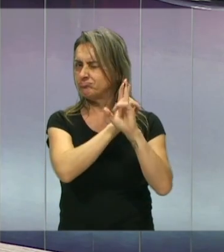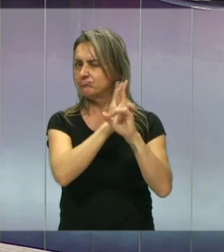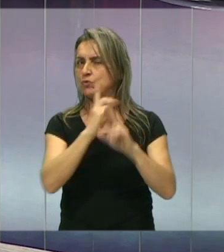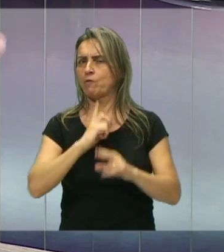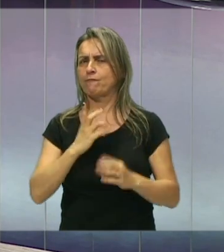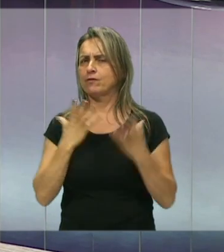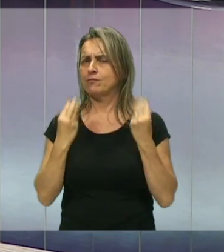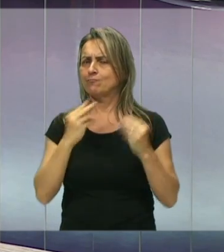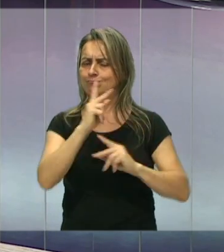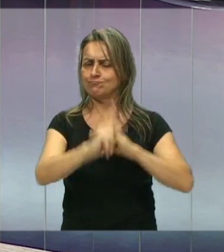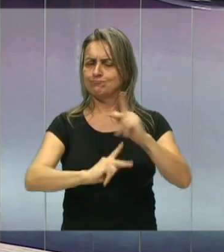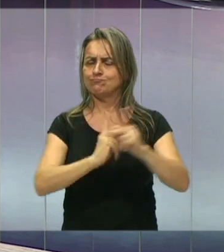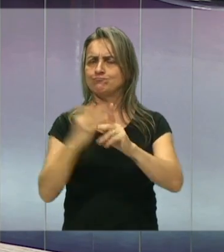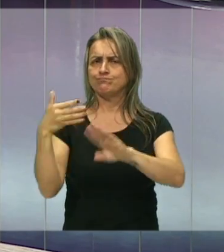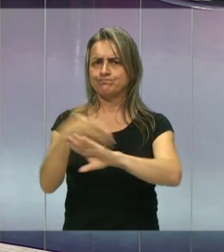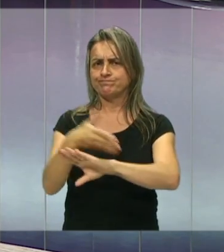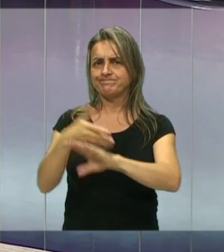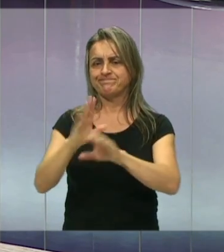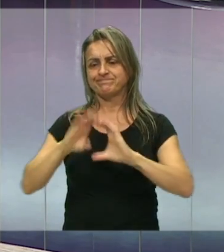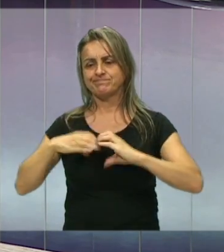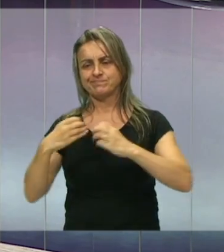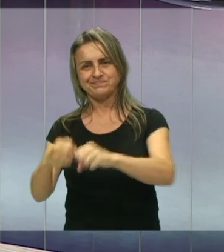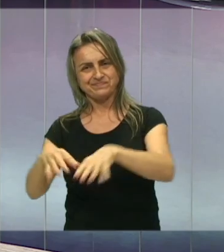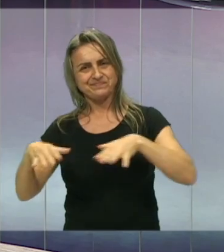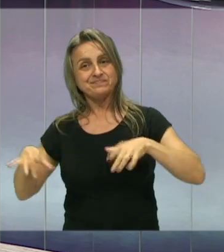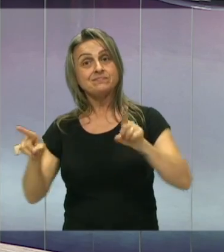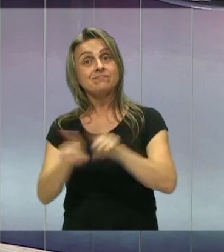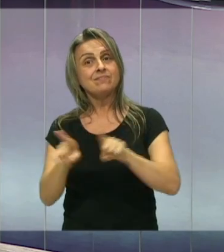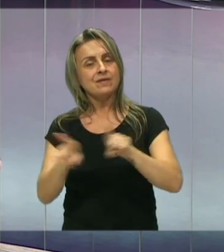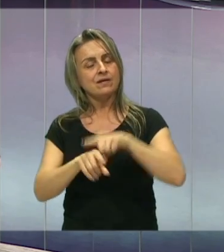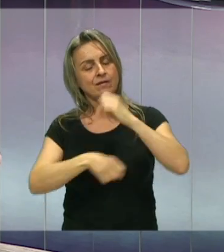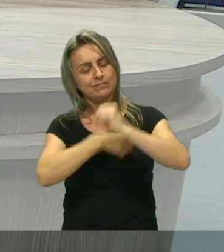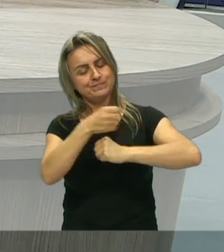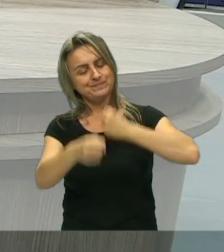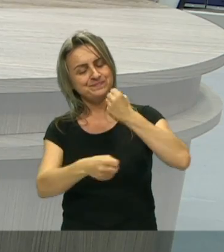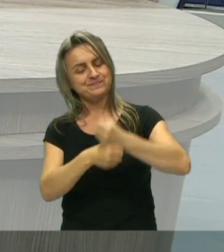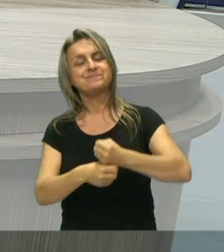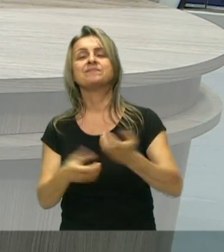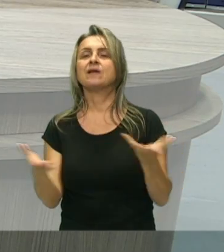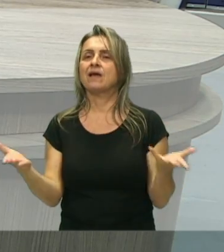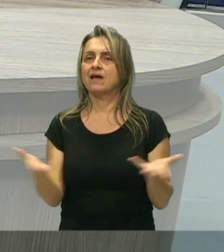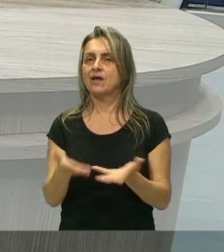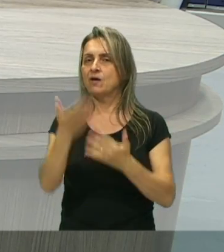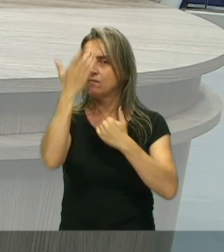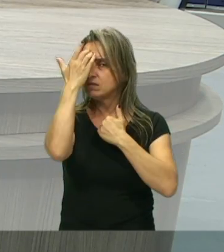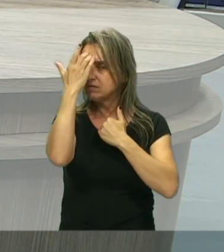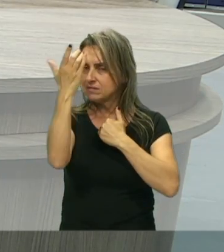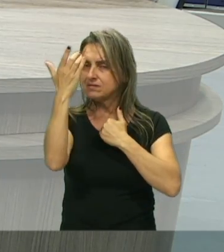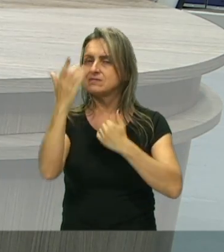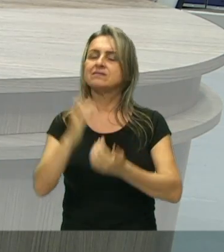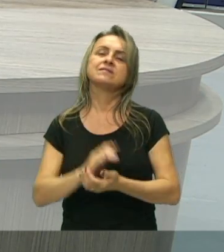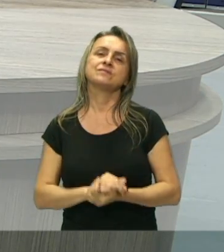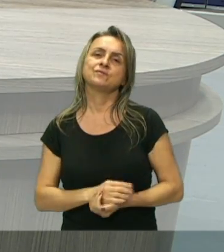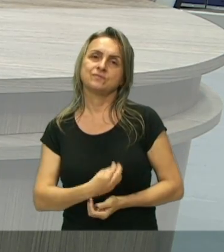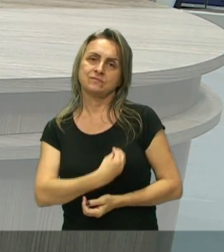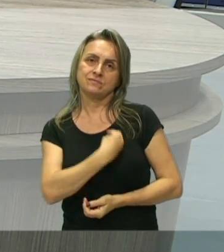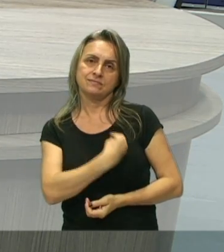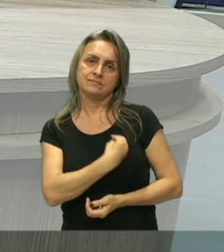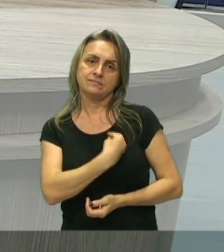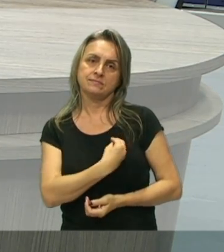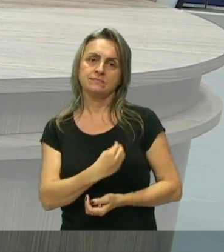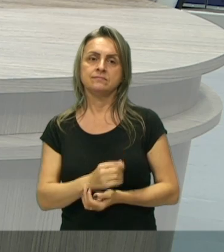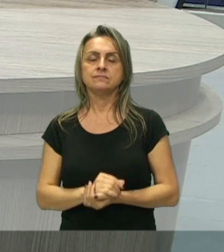também depois da conferência que acontece no ano que vem. Por enquanto, eu agradeço demais vocês a presença